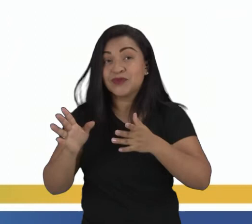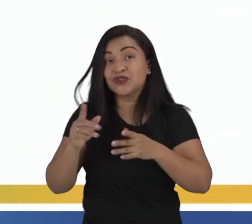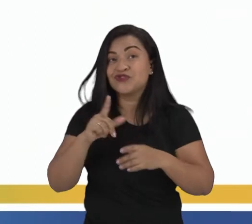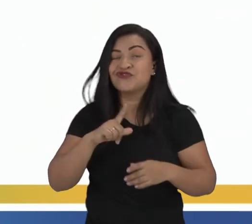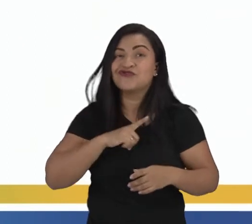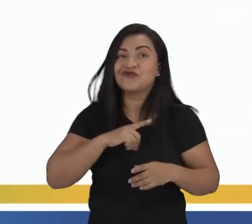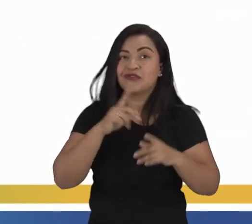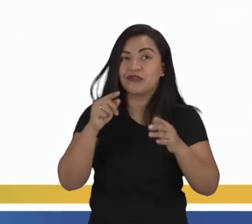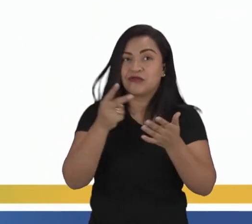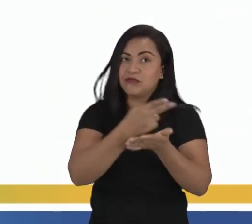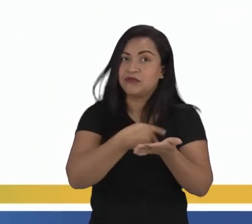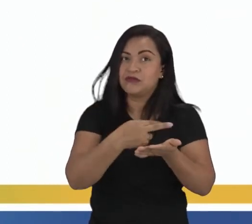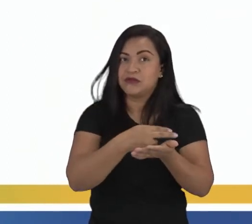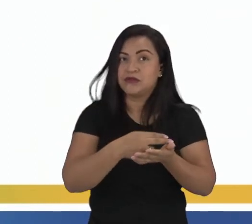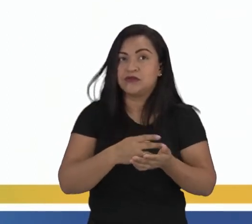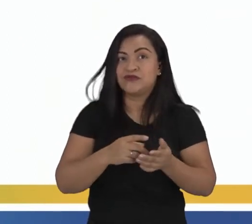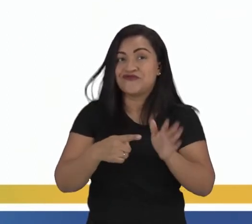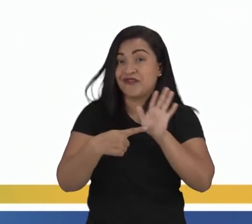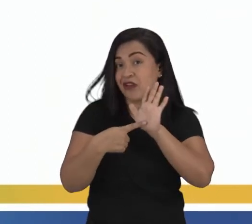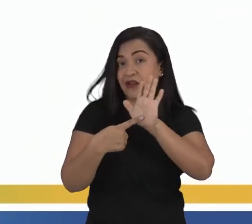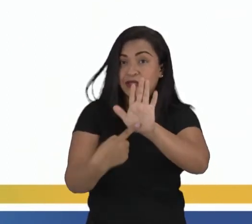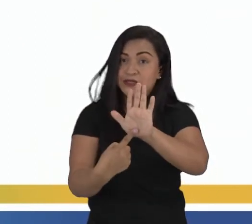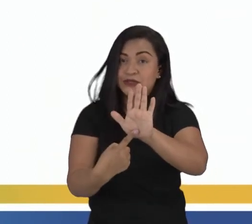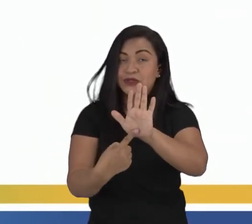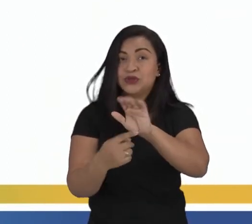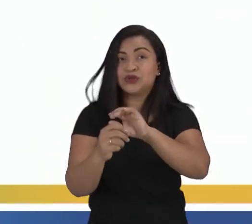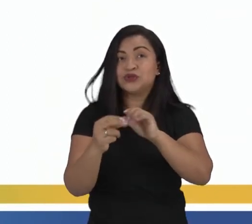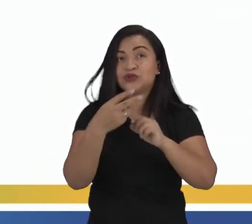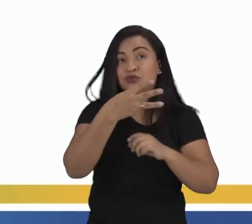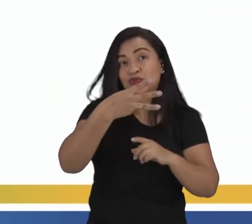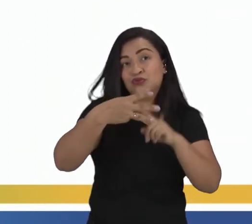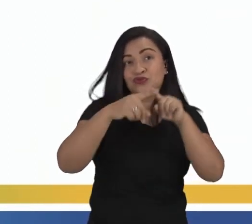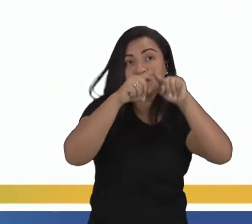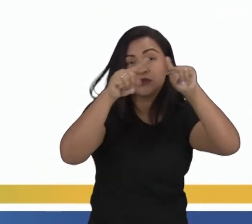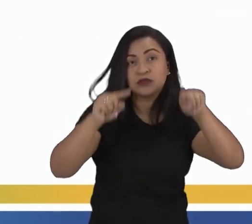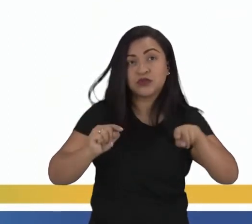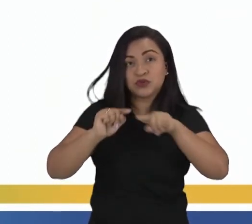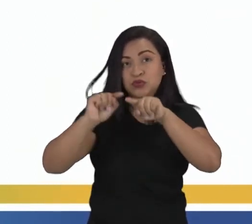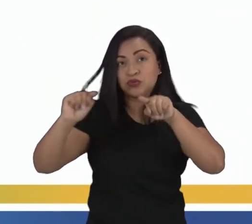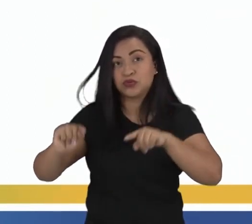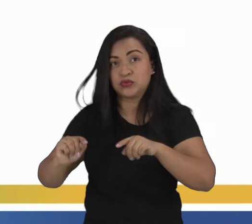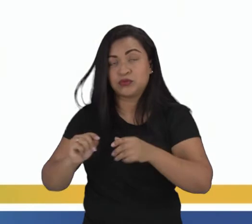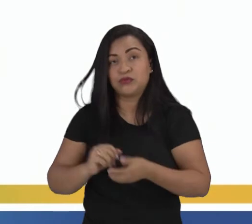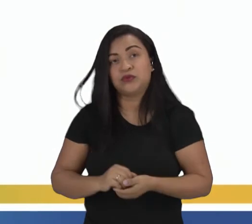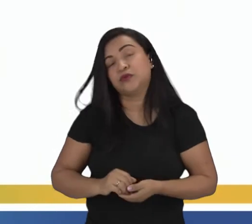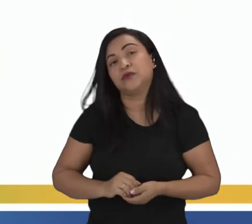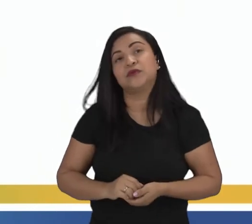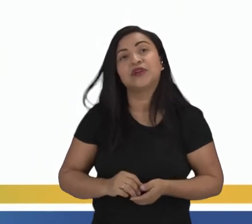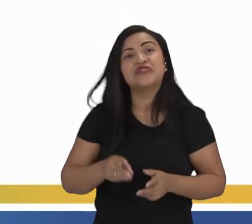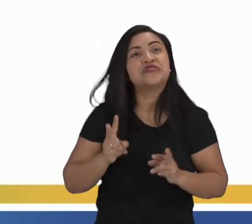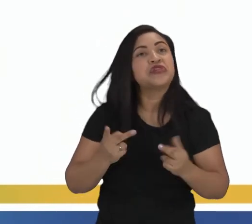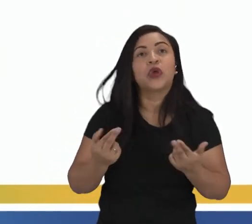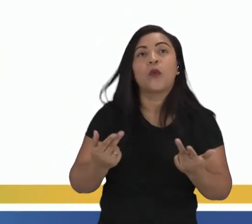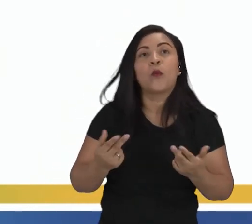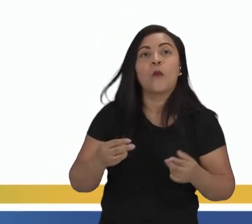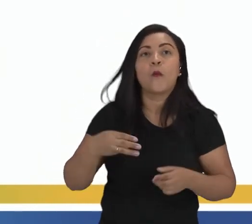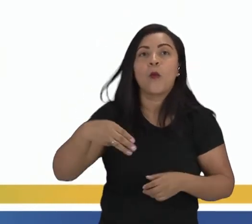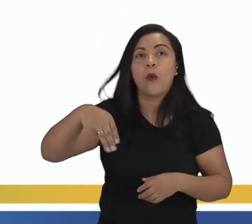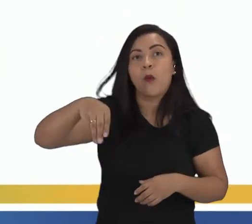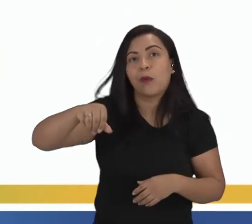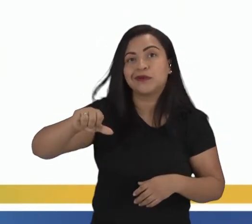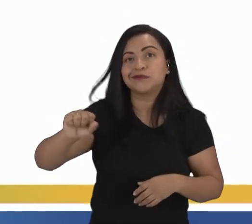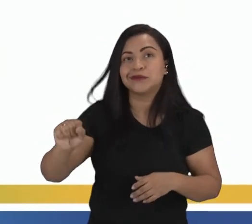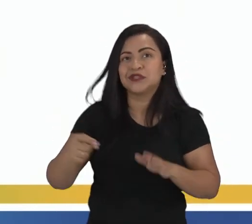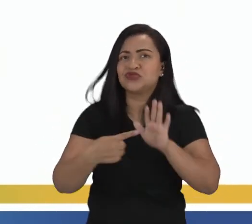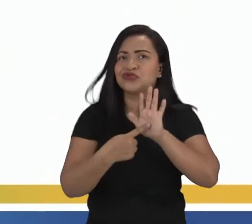questão. Ela já apresentou os 3 corpos representados na proporção do desenho de acordo com suas massas. Então, nós